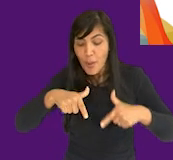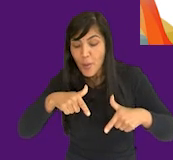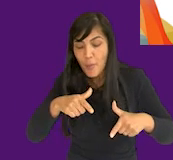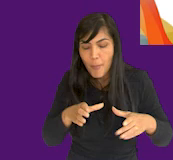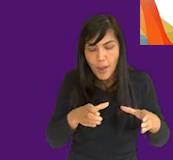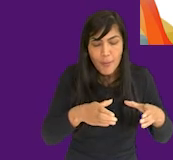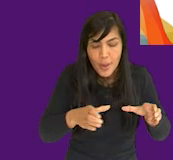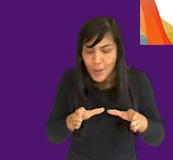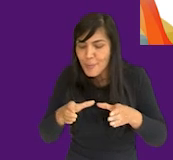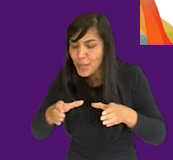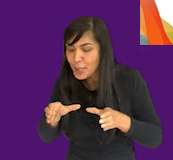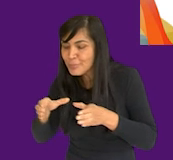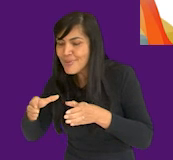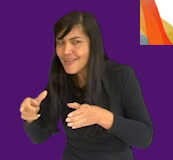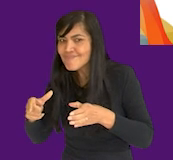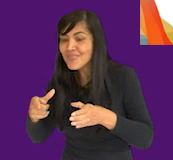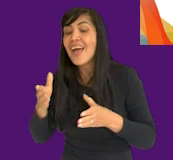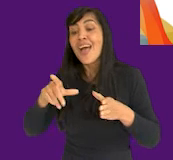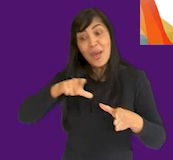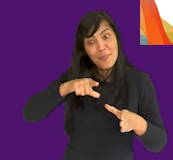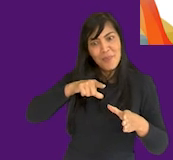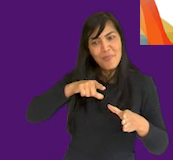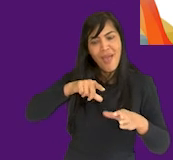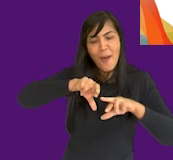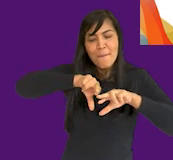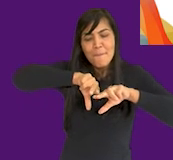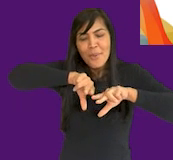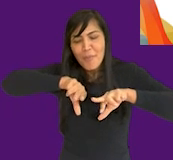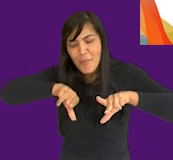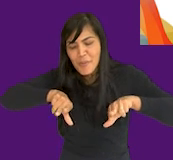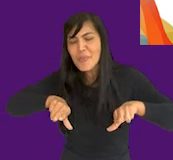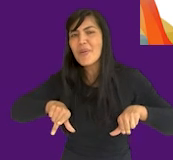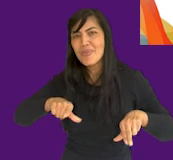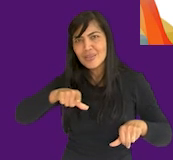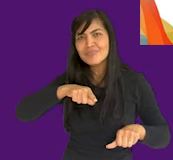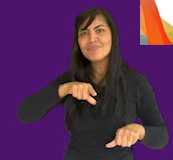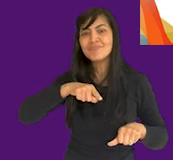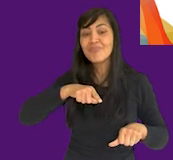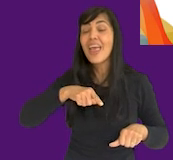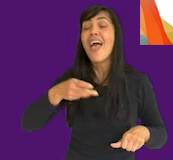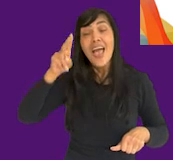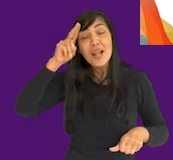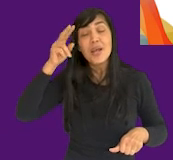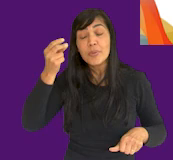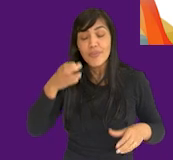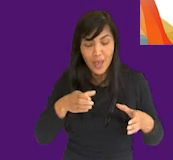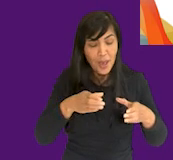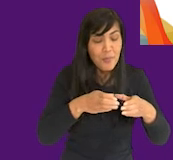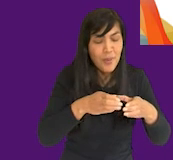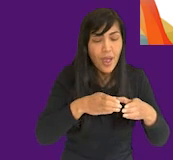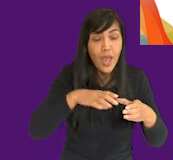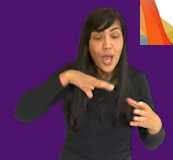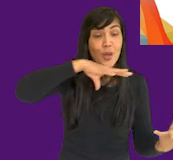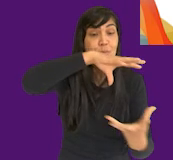trabalhando em paralelo em enviar ou essas equipes já promovem diversidade é lembre-se que eu